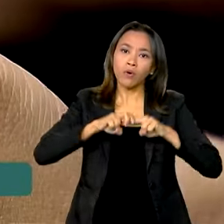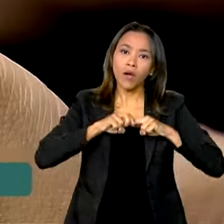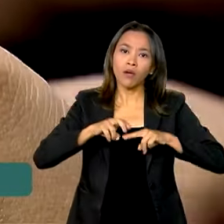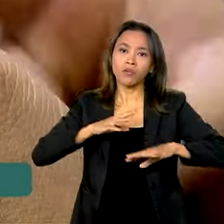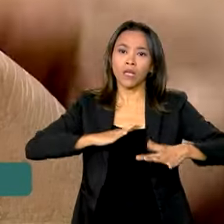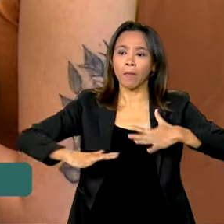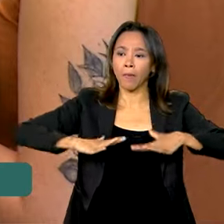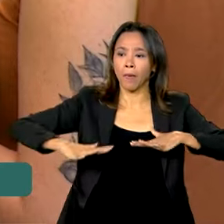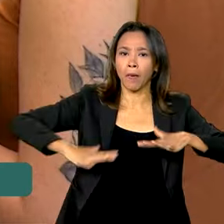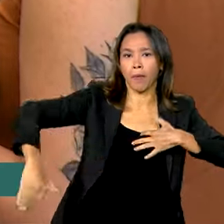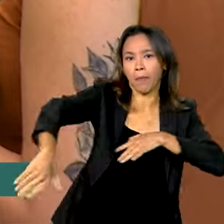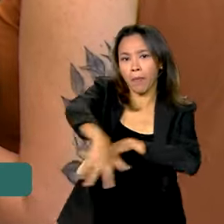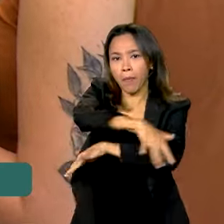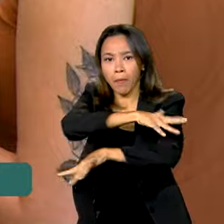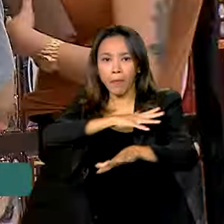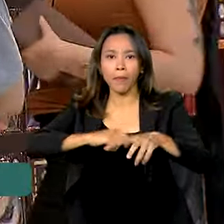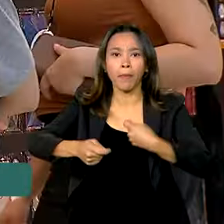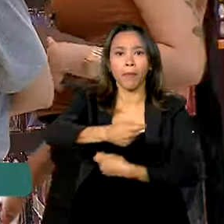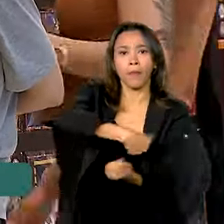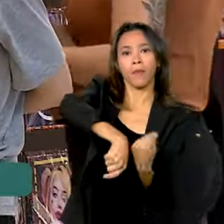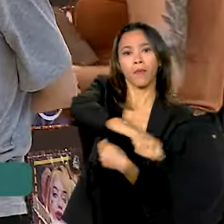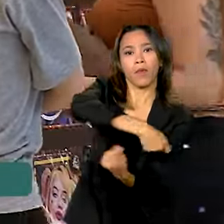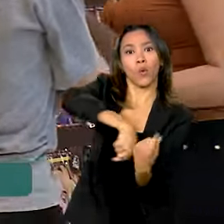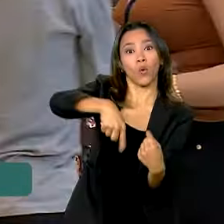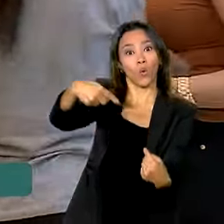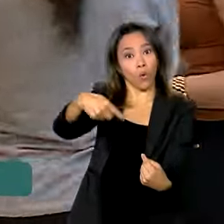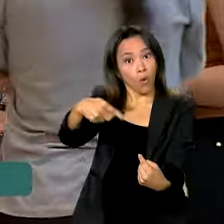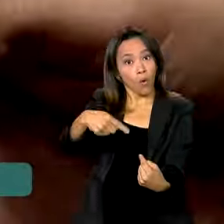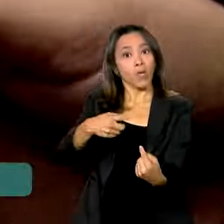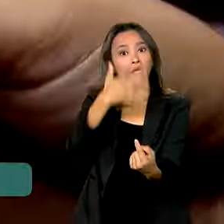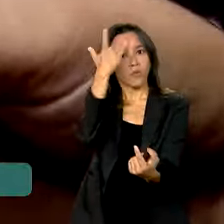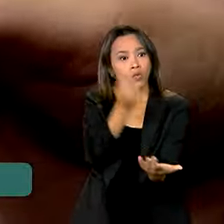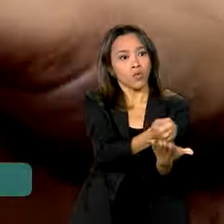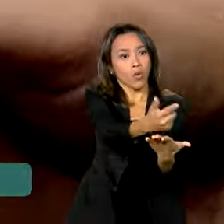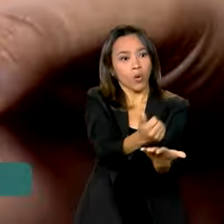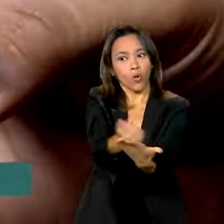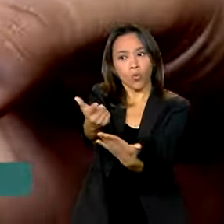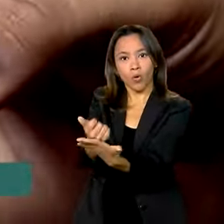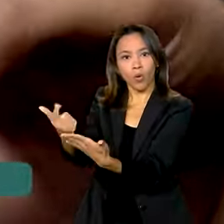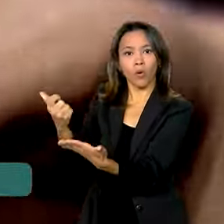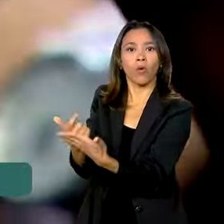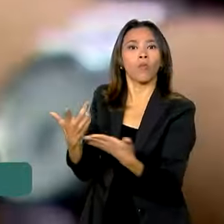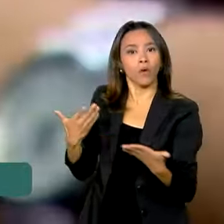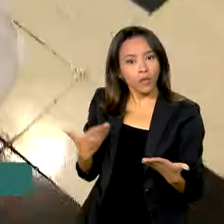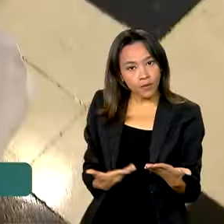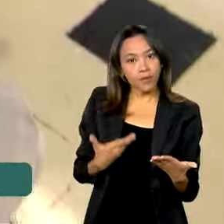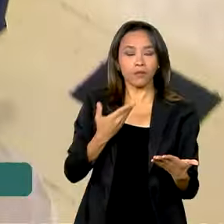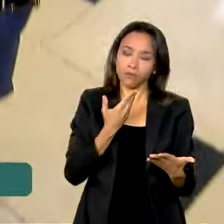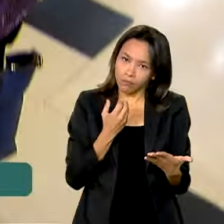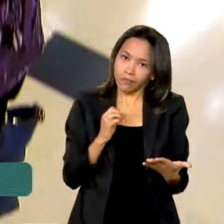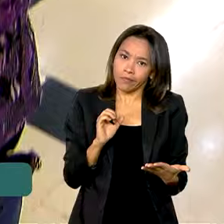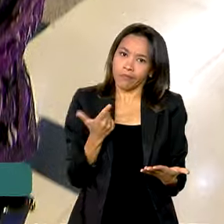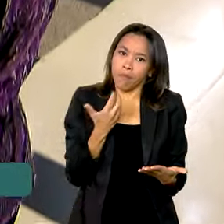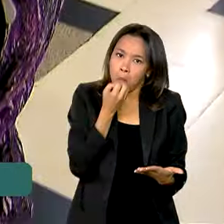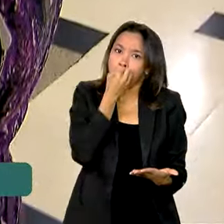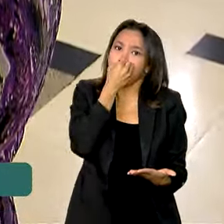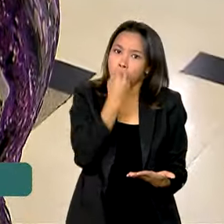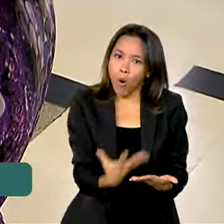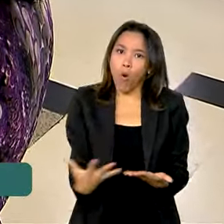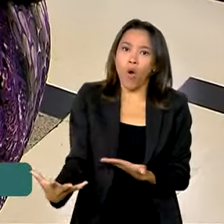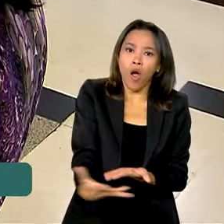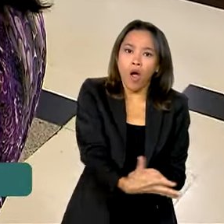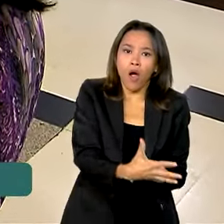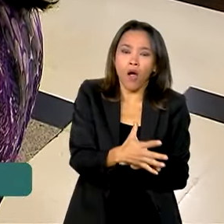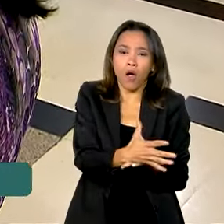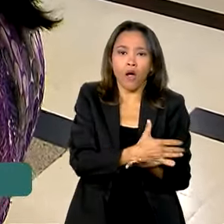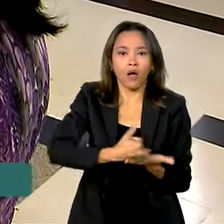atividade econômica. Com uma atração maior na atividade econômica, no consumo, a gente vai ter um desempenho melhor dos tributos